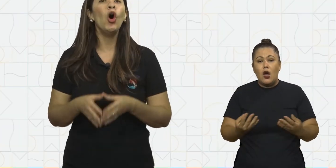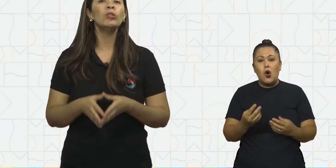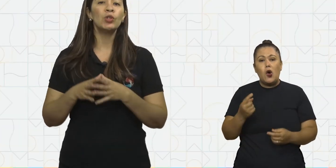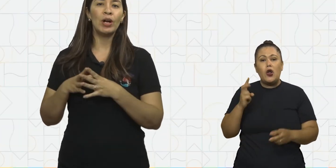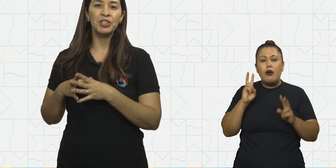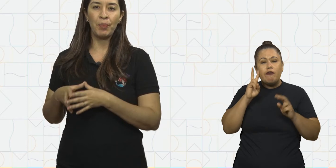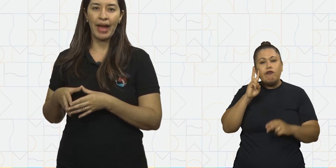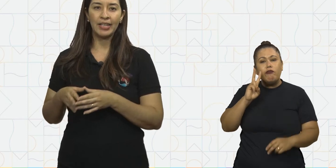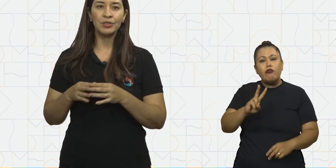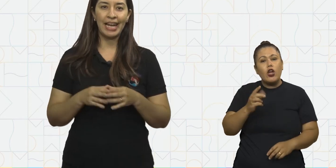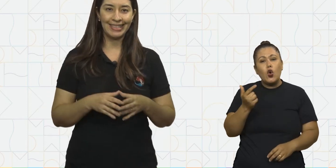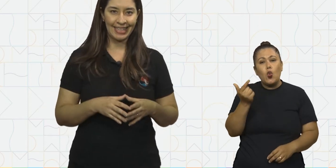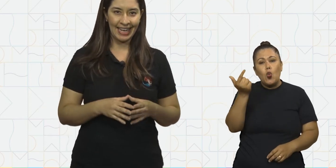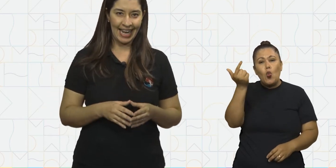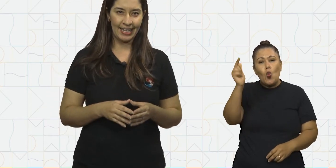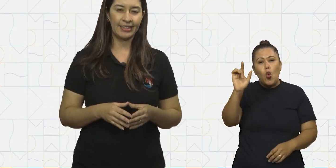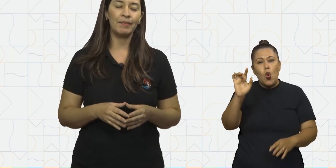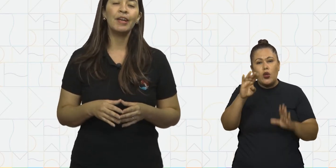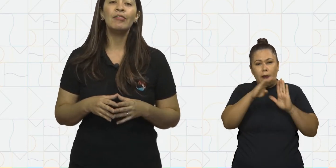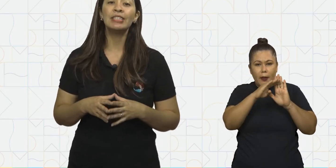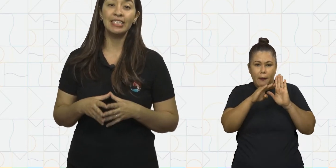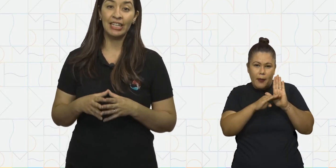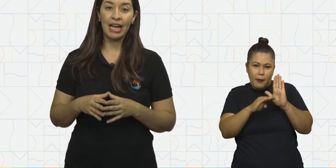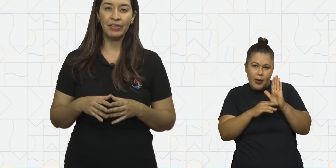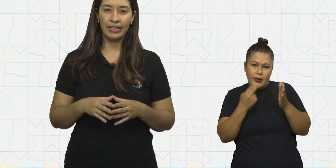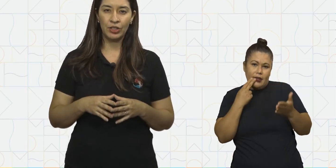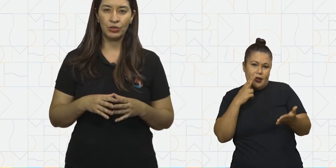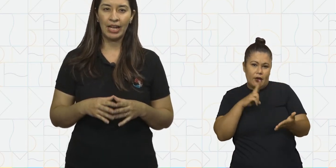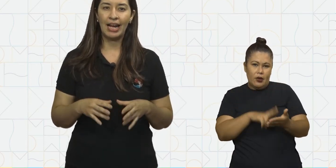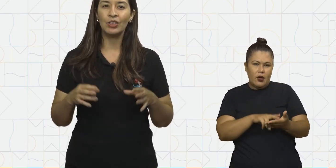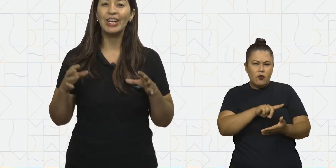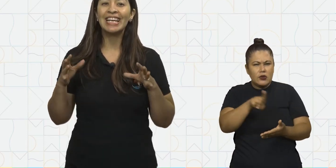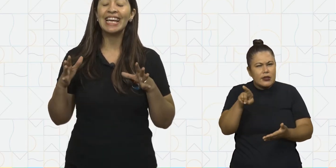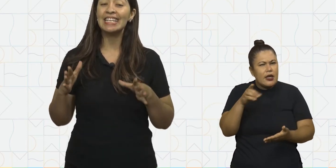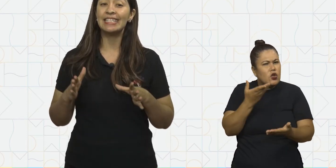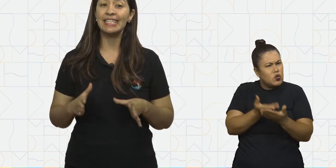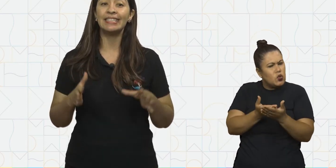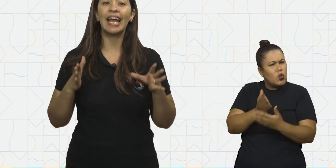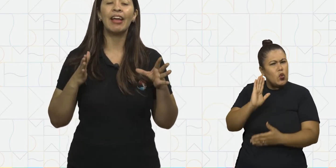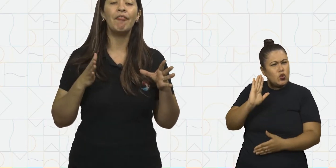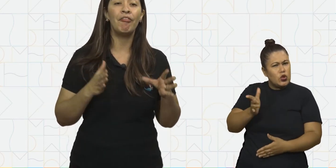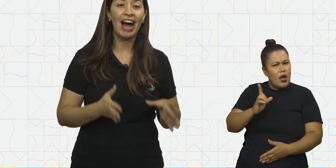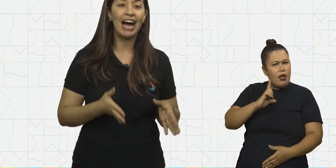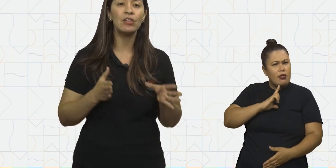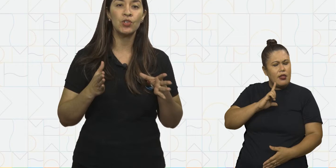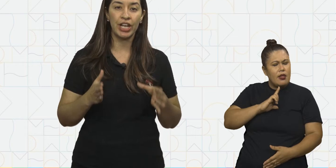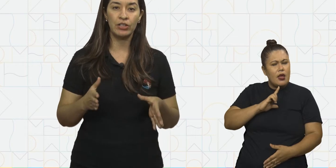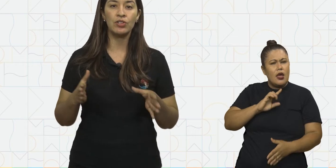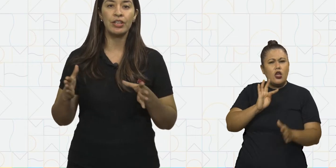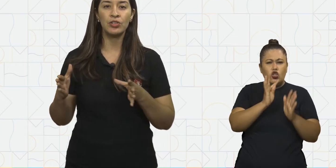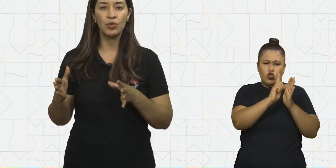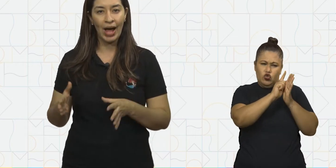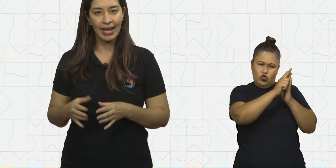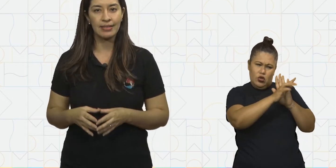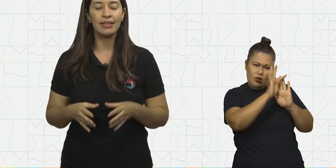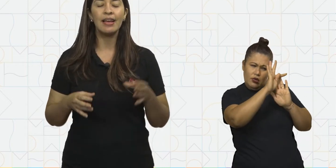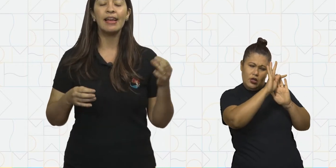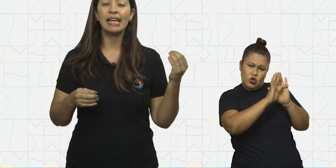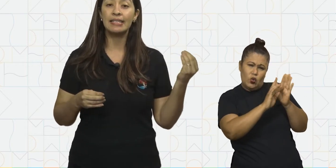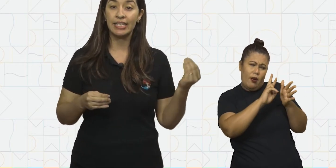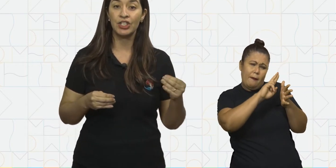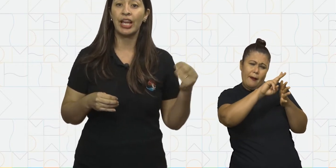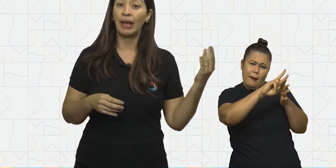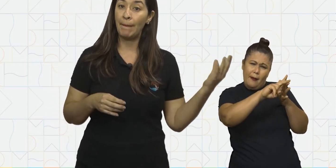analisar outro aspecto desta carta. Você já deve ter estudado que existem vários gêneros